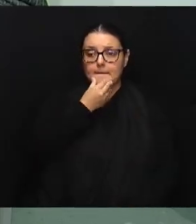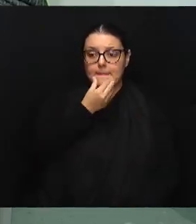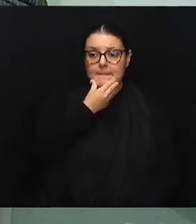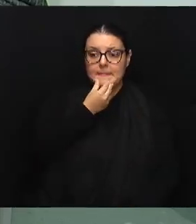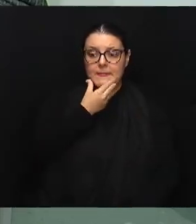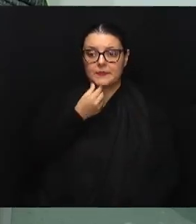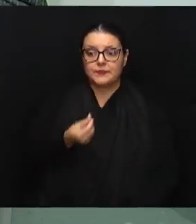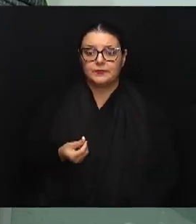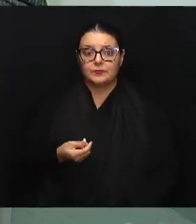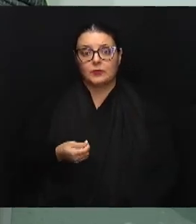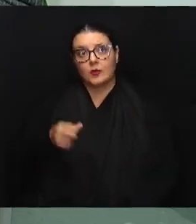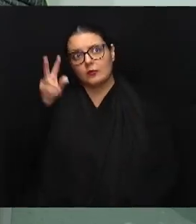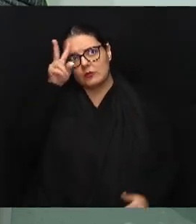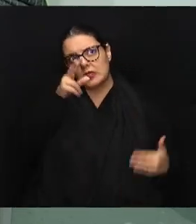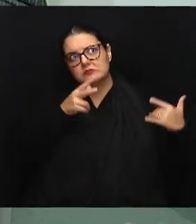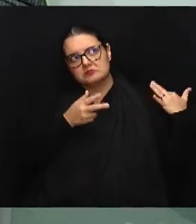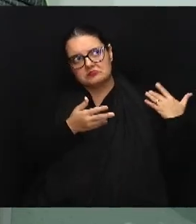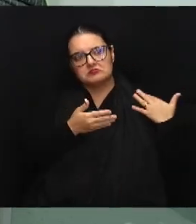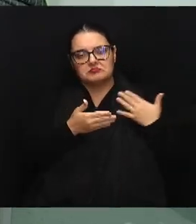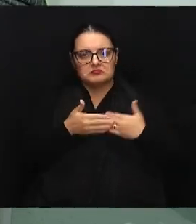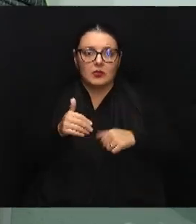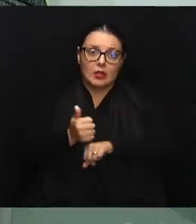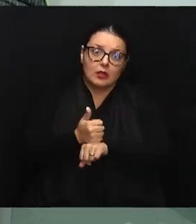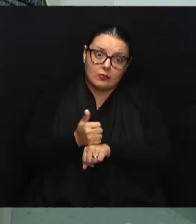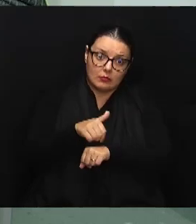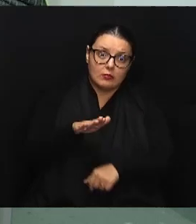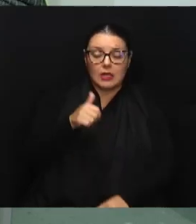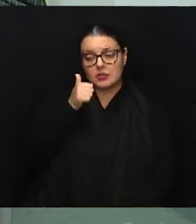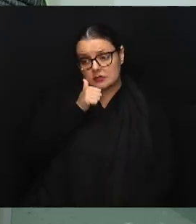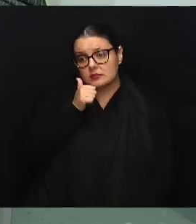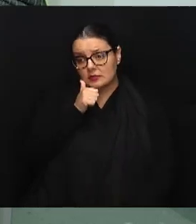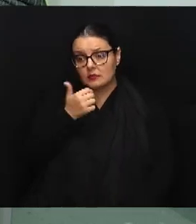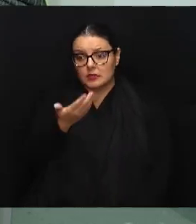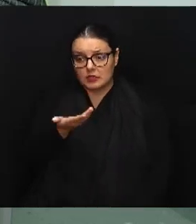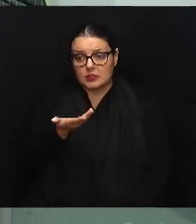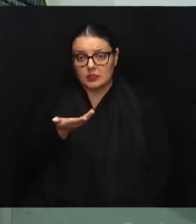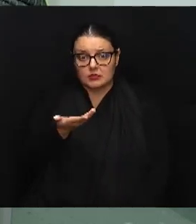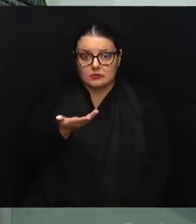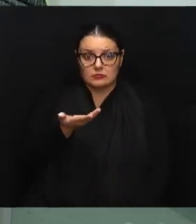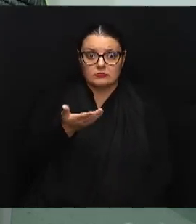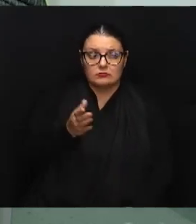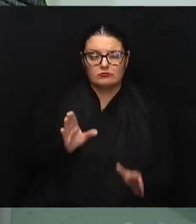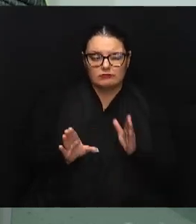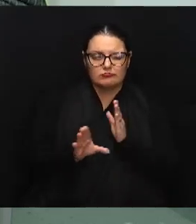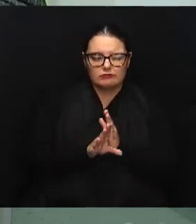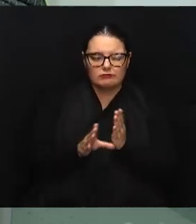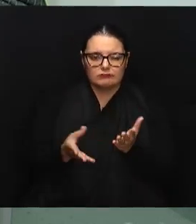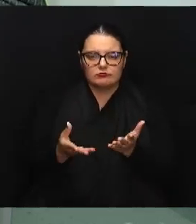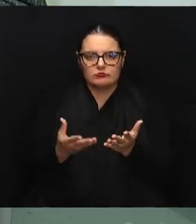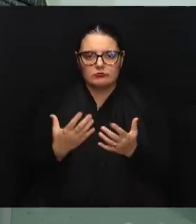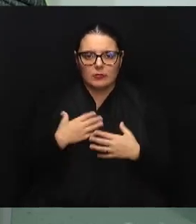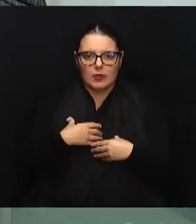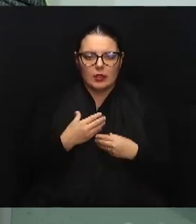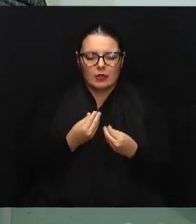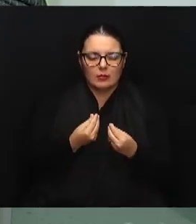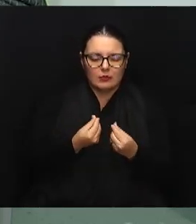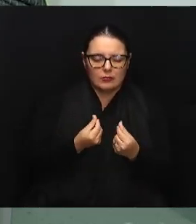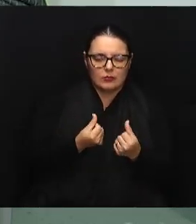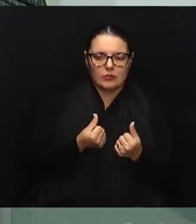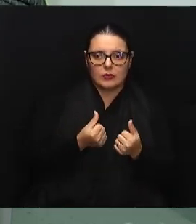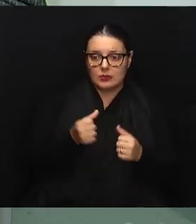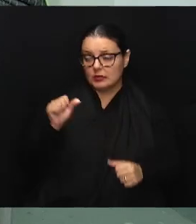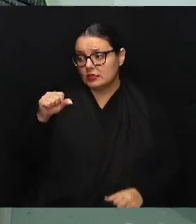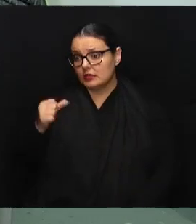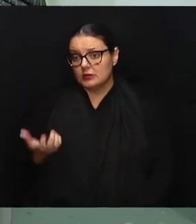Mas historicamente é uma profissão que se identifica com o feminino, né? Com as mulheres.